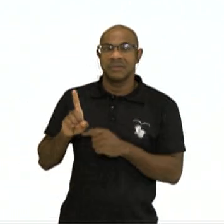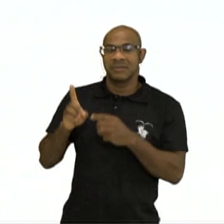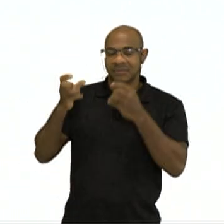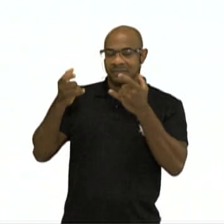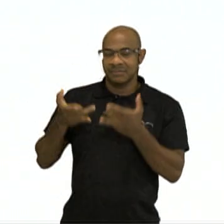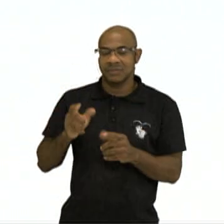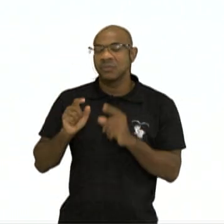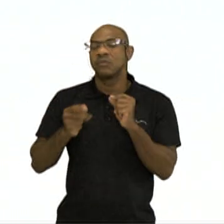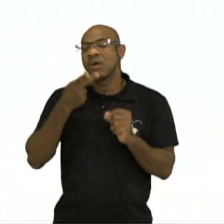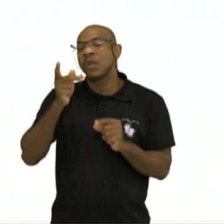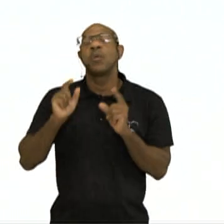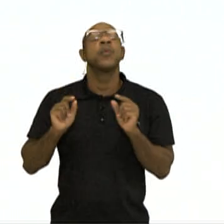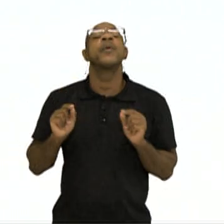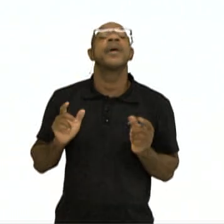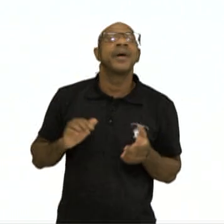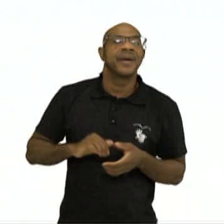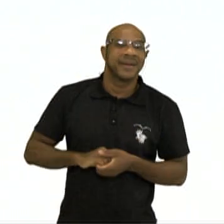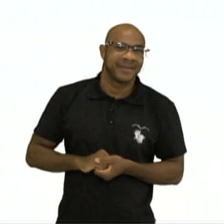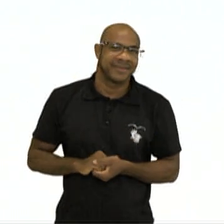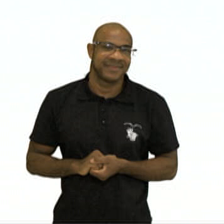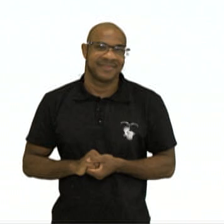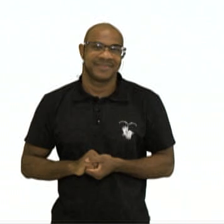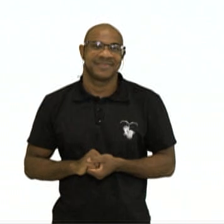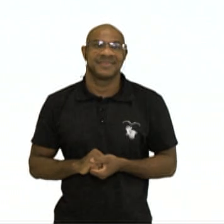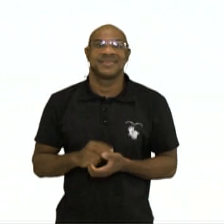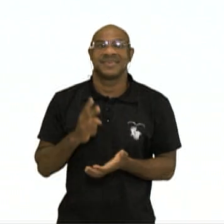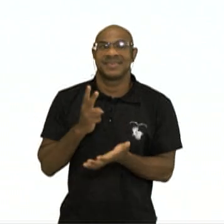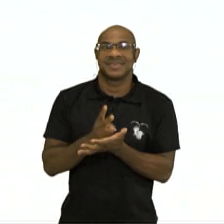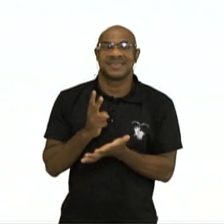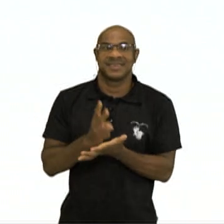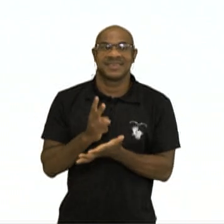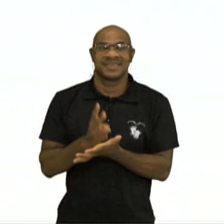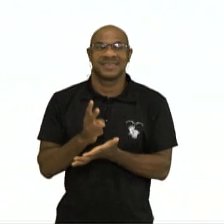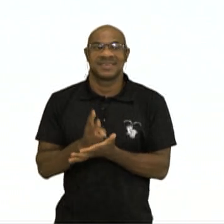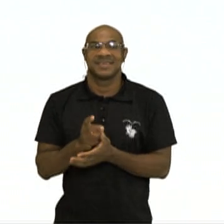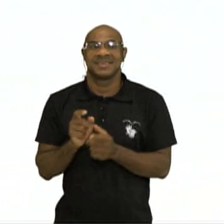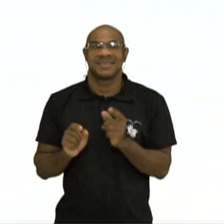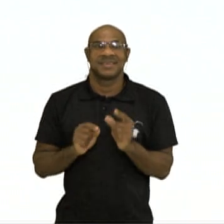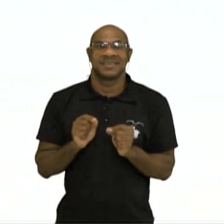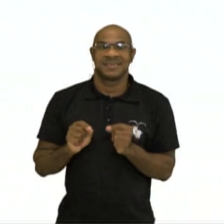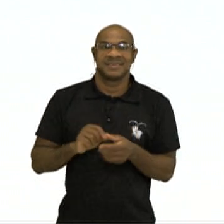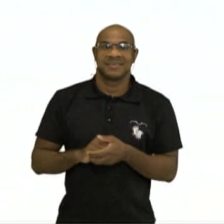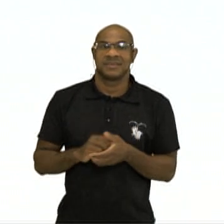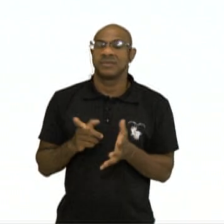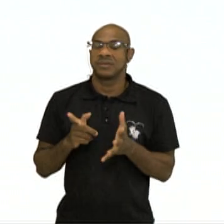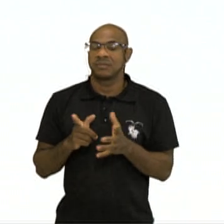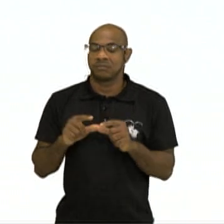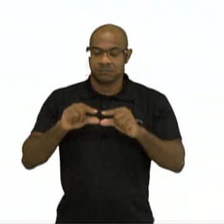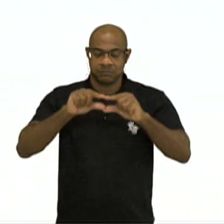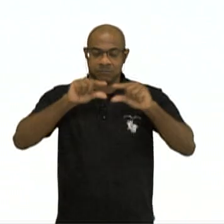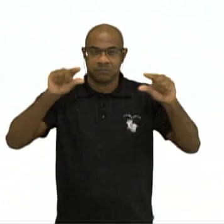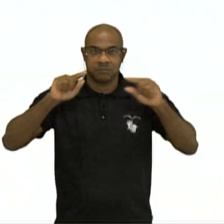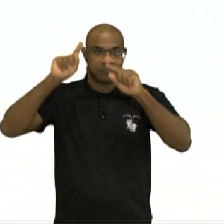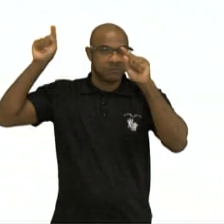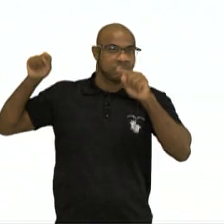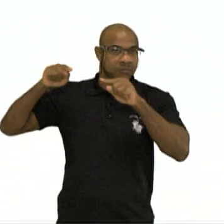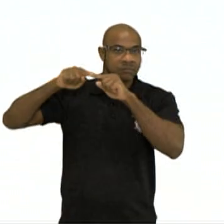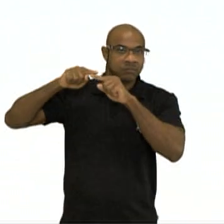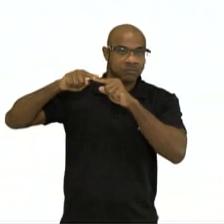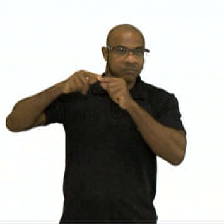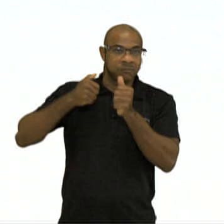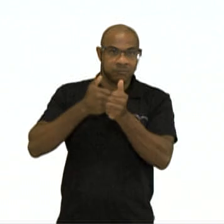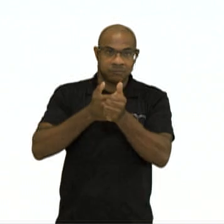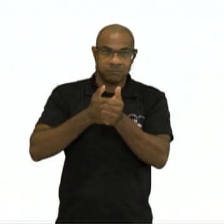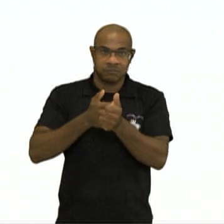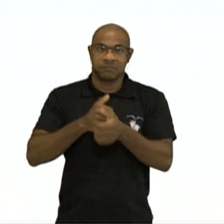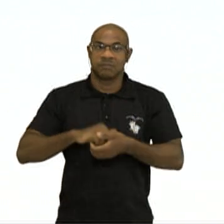to be wonderful. Sempre vai according to the text, de acordo com o texto, ok? Vamos ver as opções. Letter